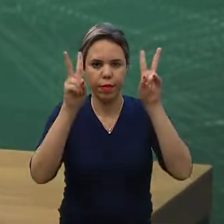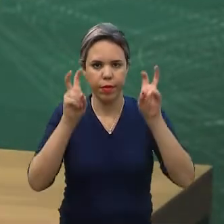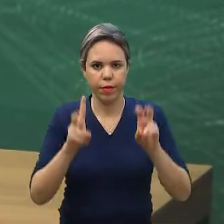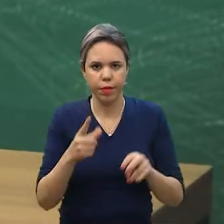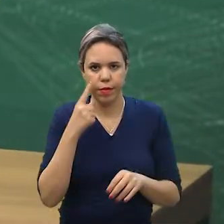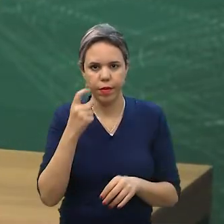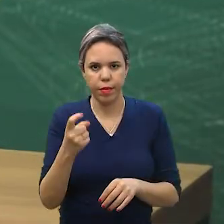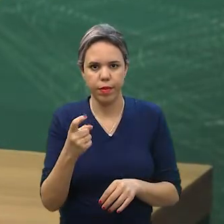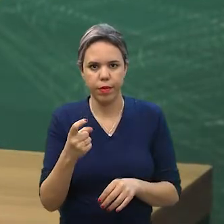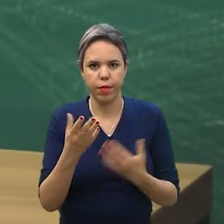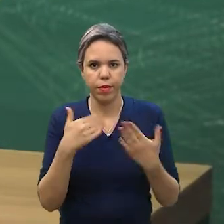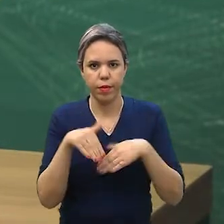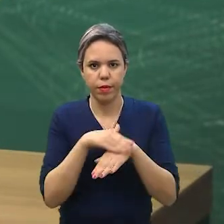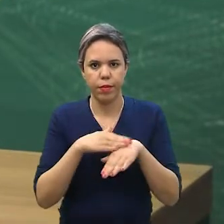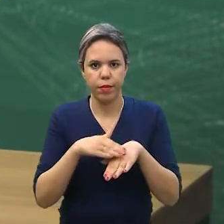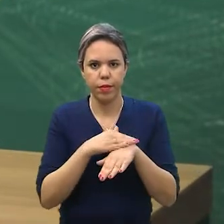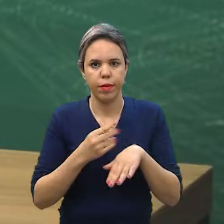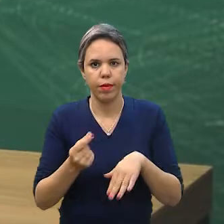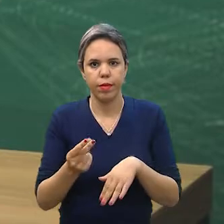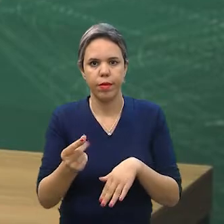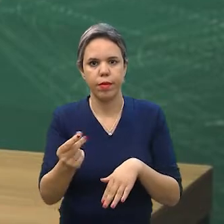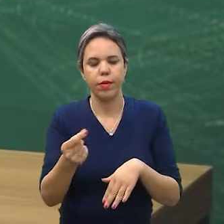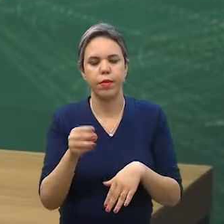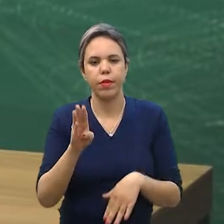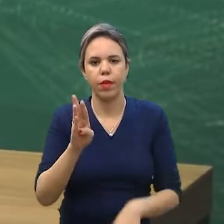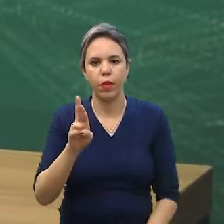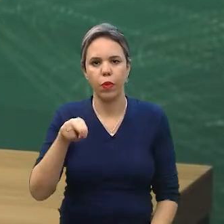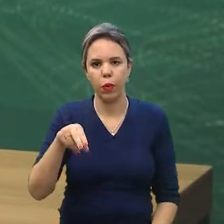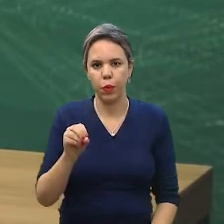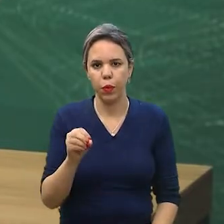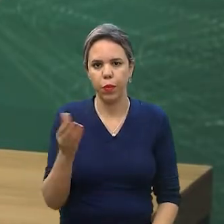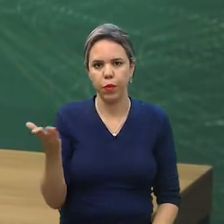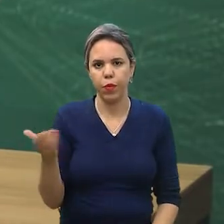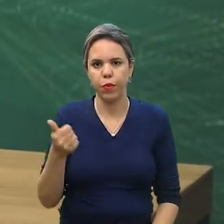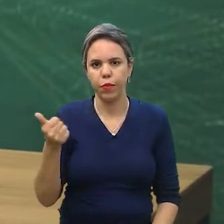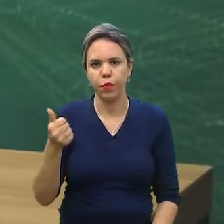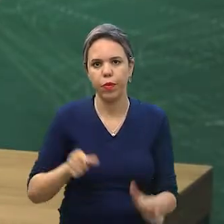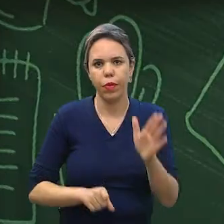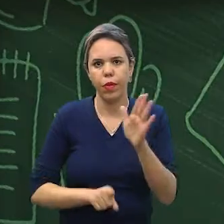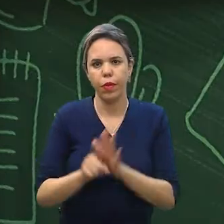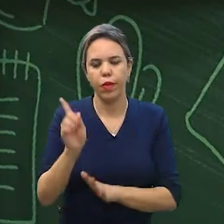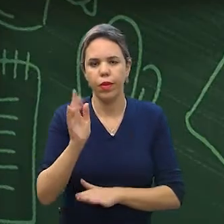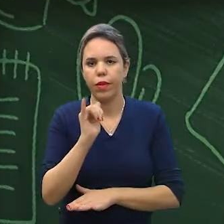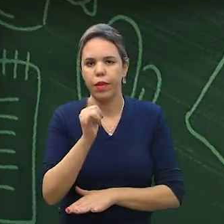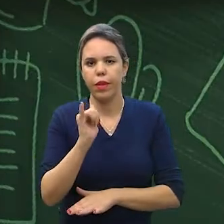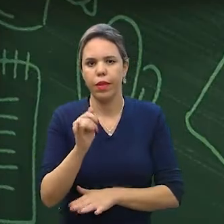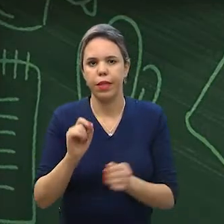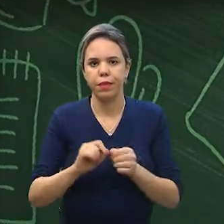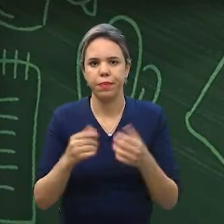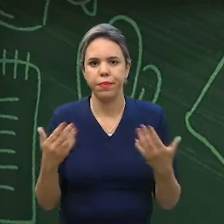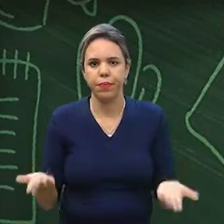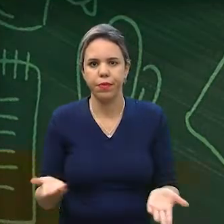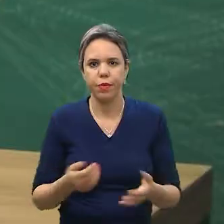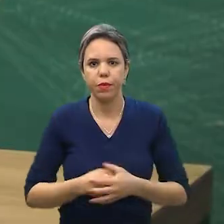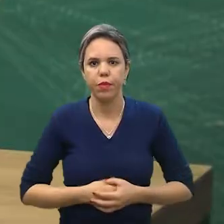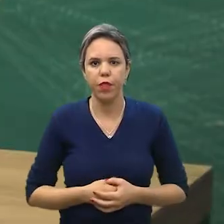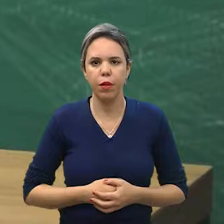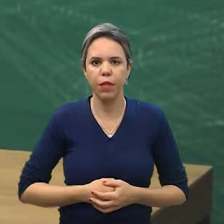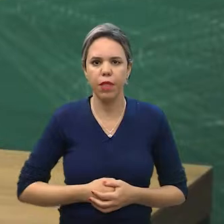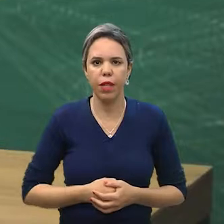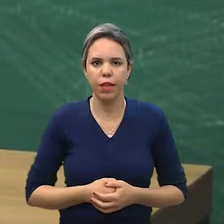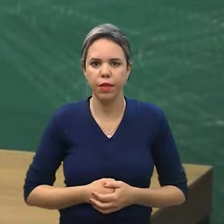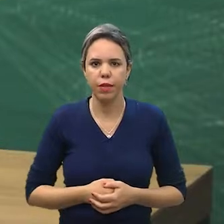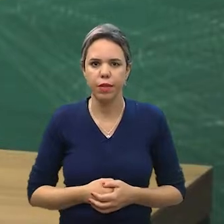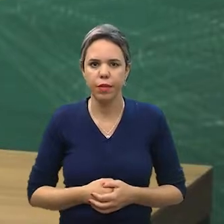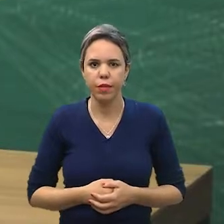muito interessante. A gente vai bater um longo papo aqui com o Bruno. Então, a primeira pergunta eu já vou fazer exatamente